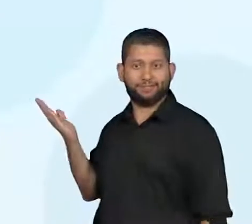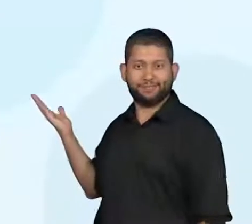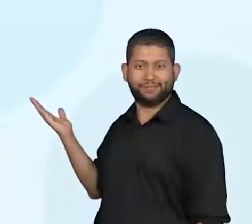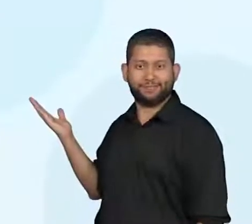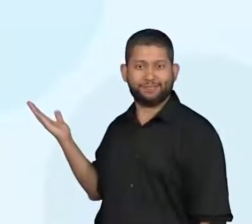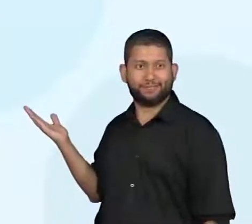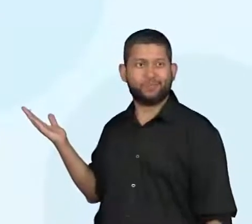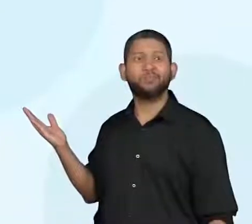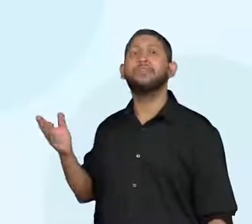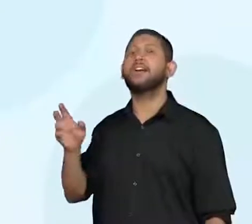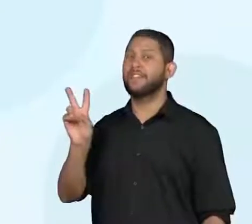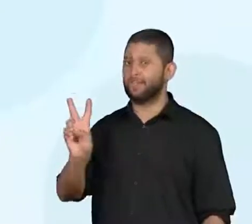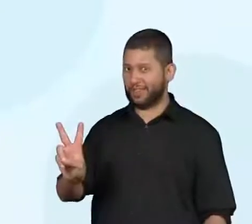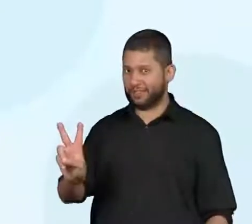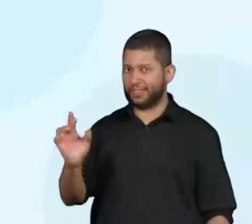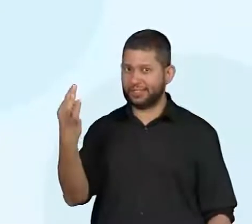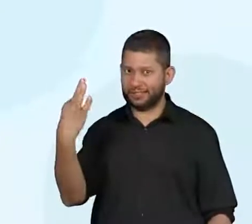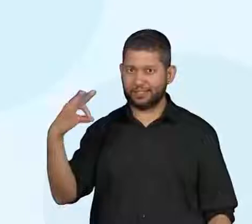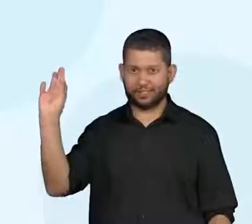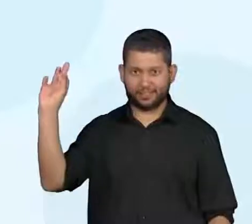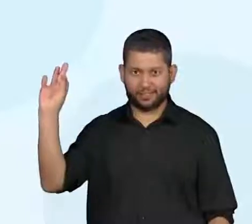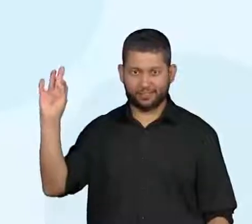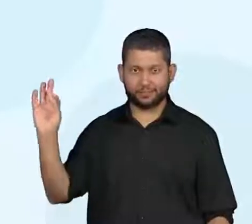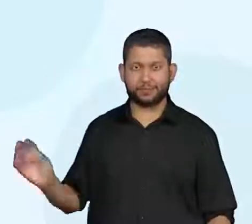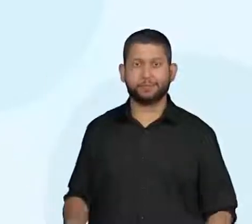Informação verdadeira.